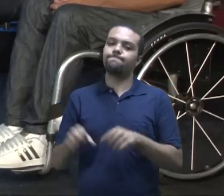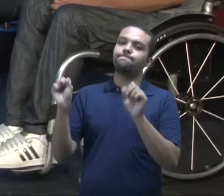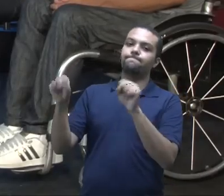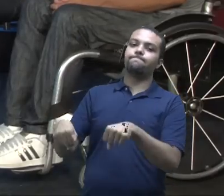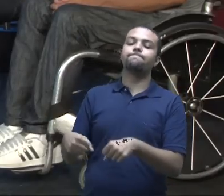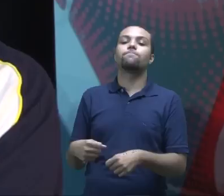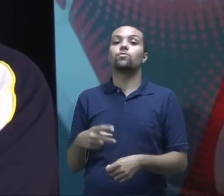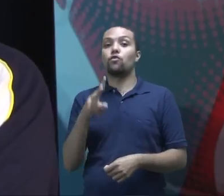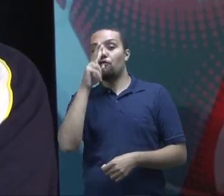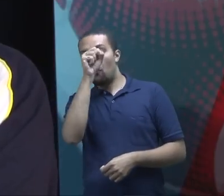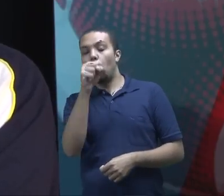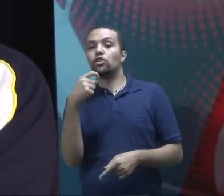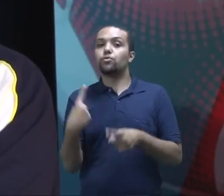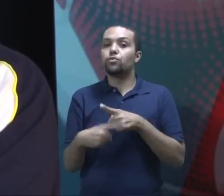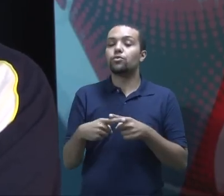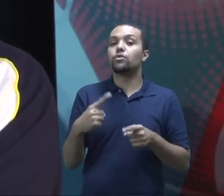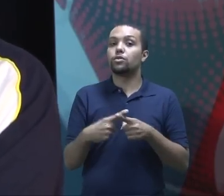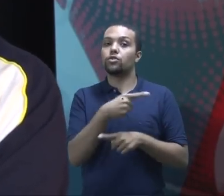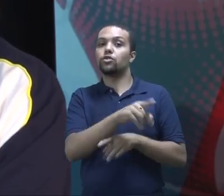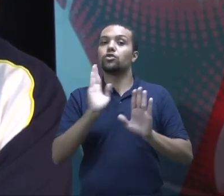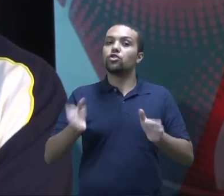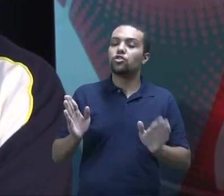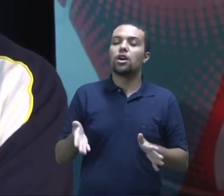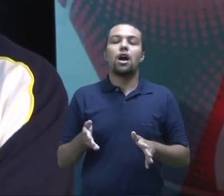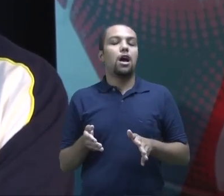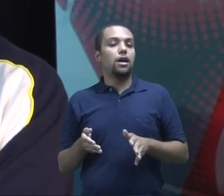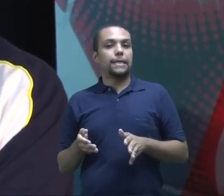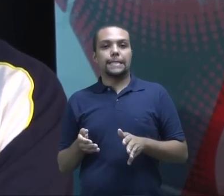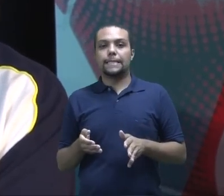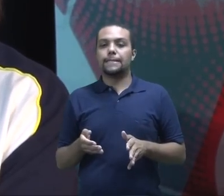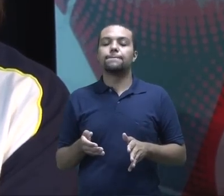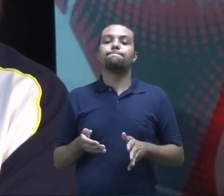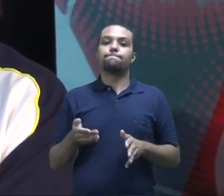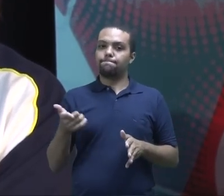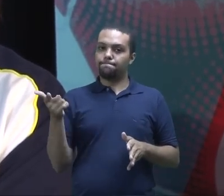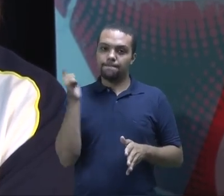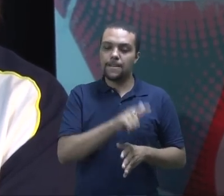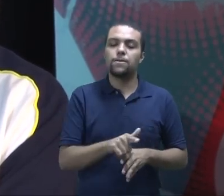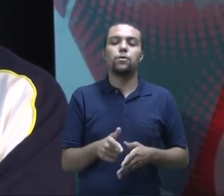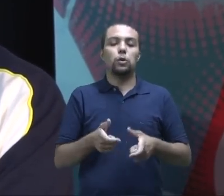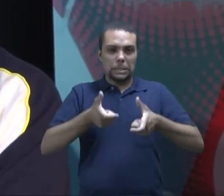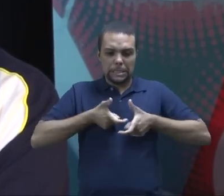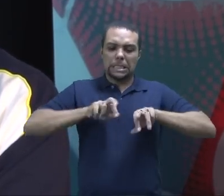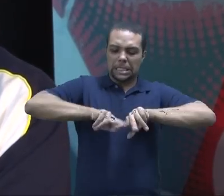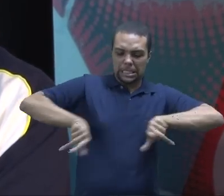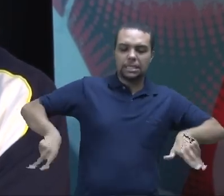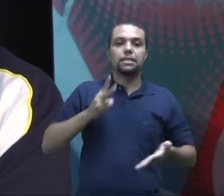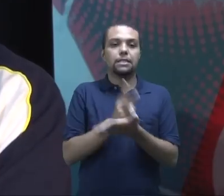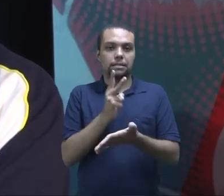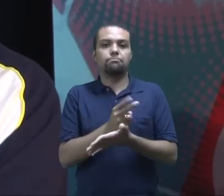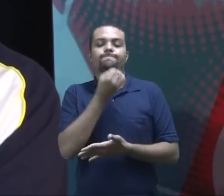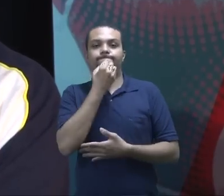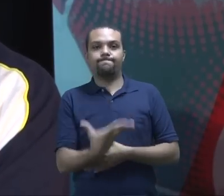sentido? É uma cobrança, porque ela jogou muito e ganhou muitos títulos, estava